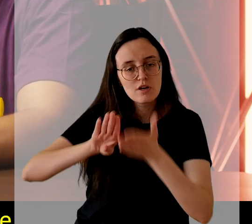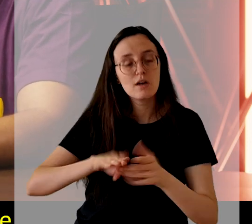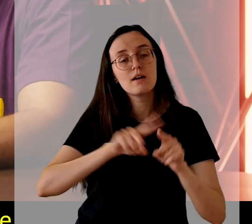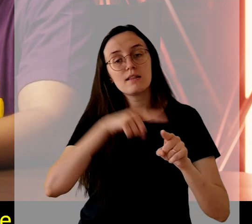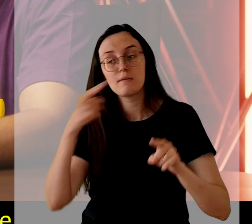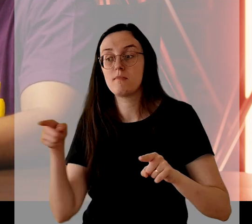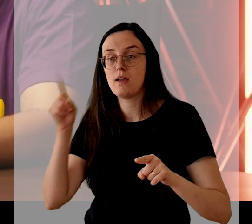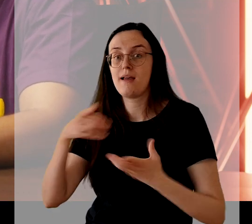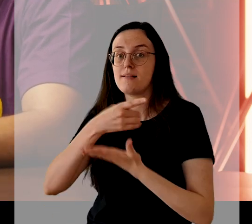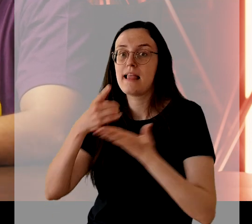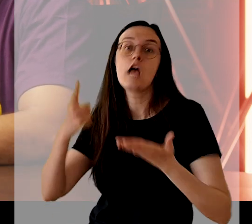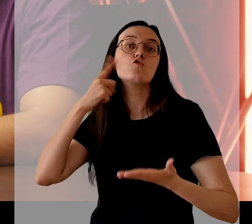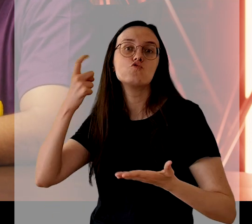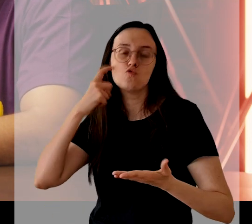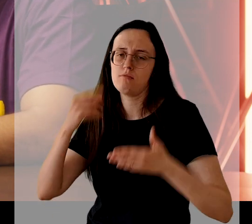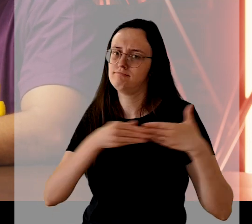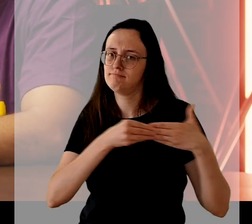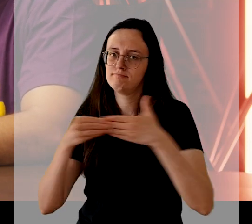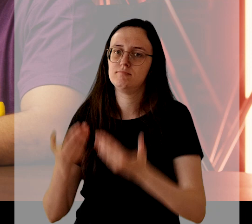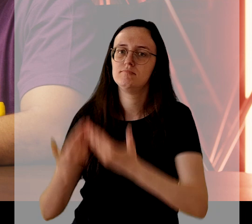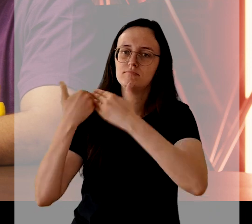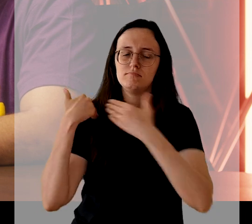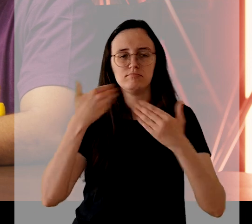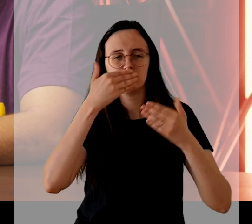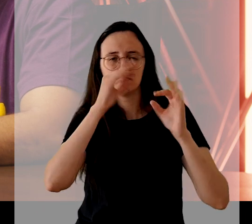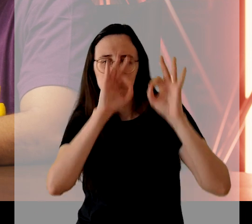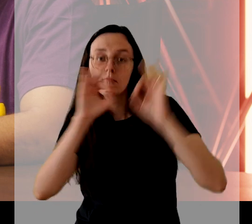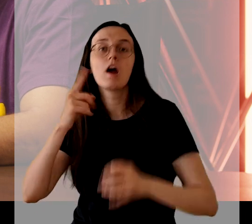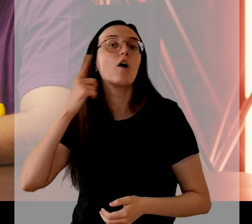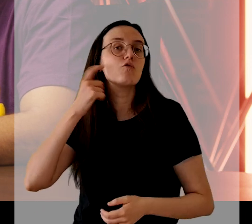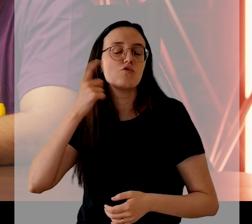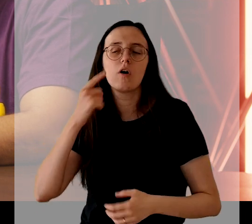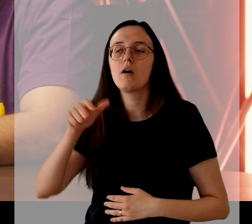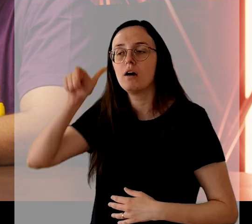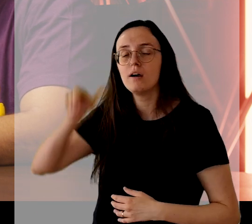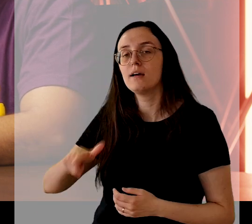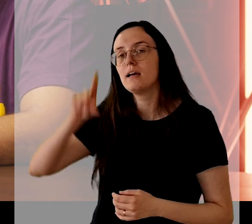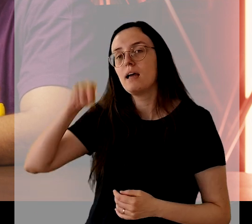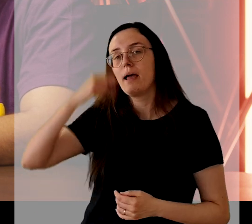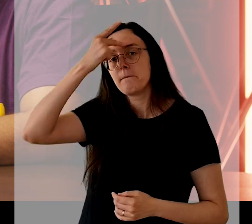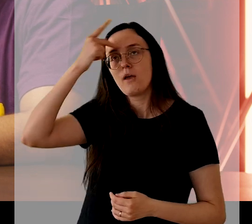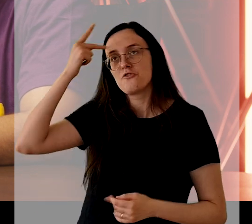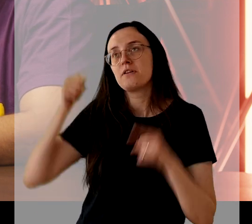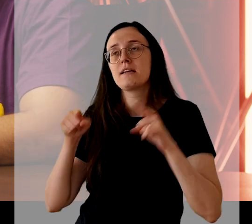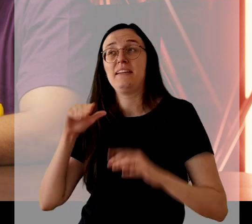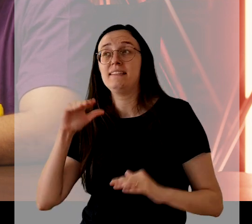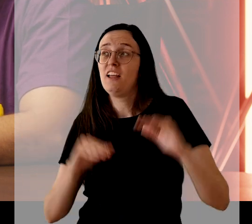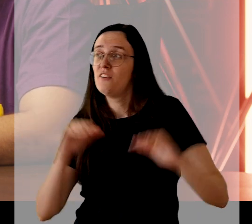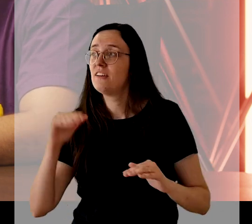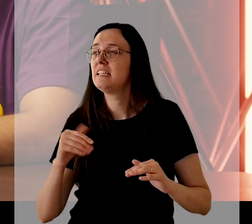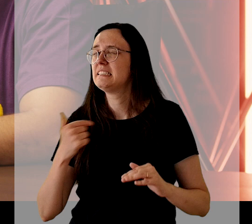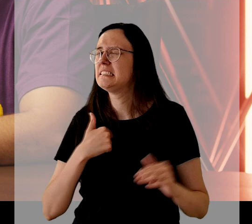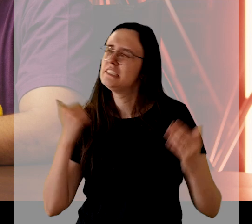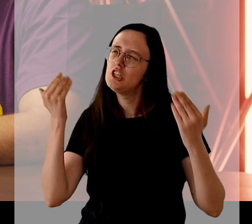sound designer, né, a pessoa que vai ser responsável por conduzir esse processo de pós-produção de áudio, é a pessoa que